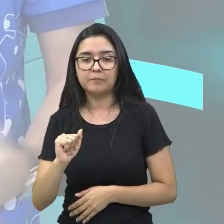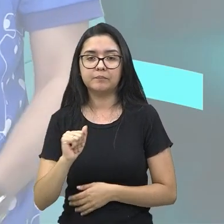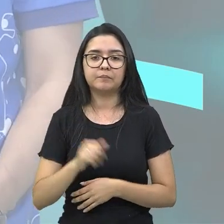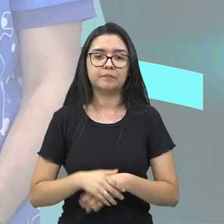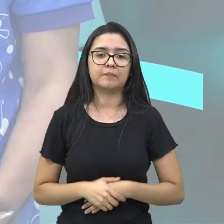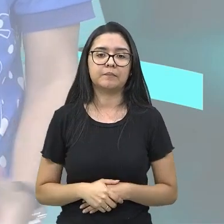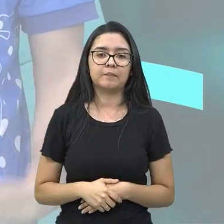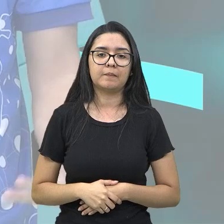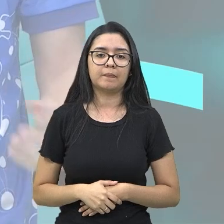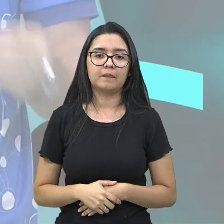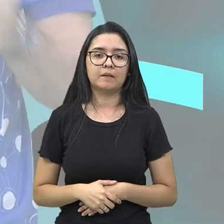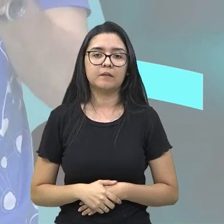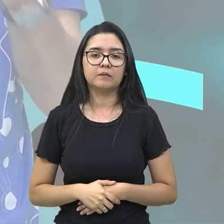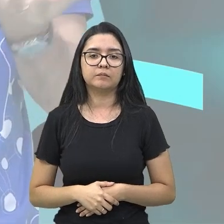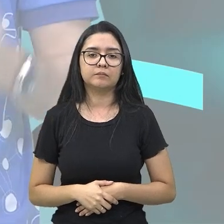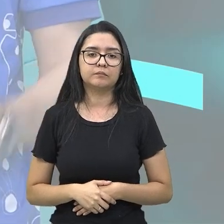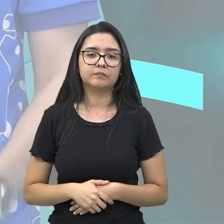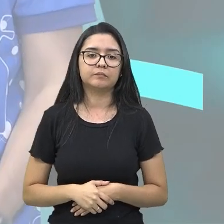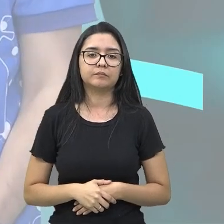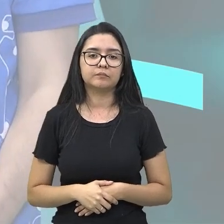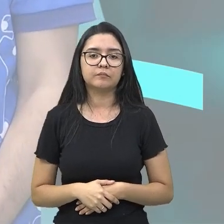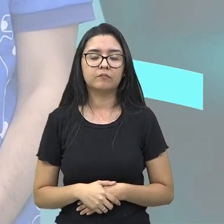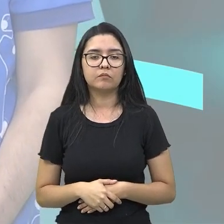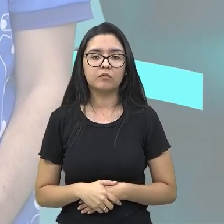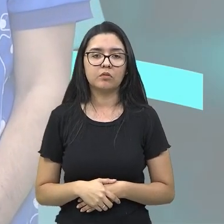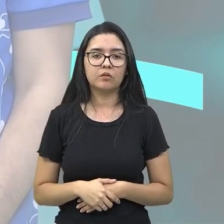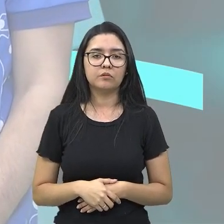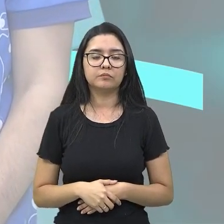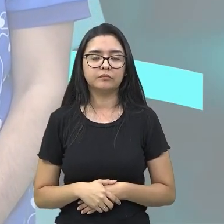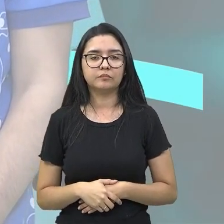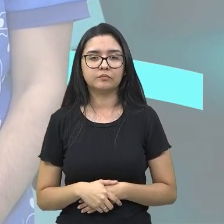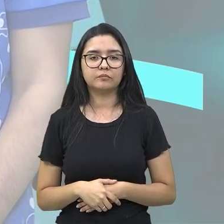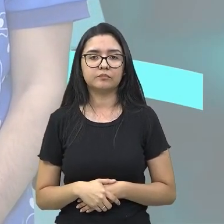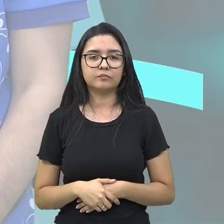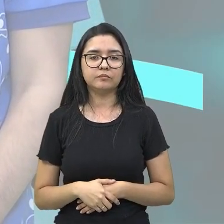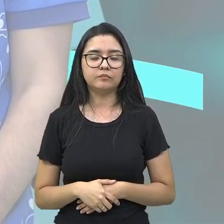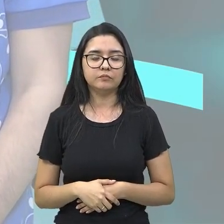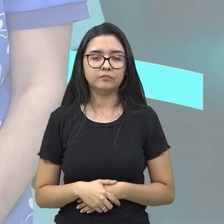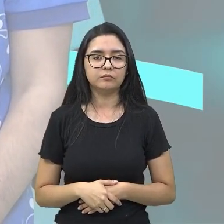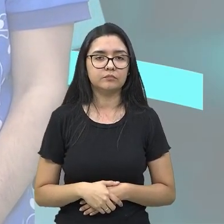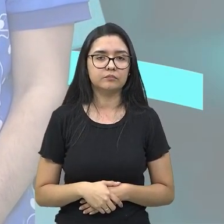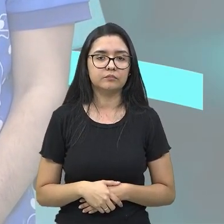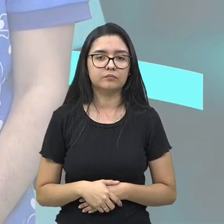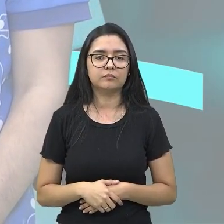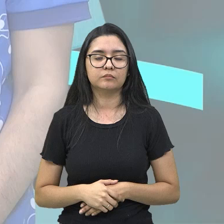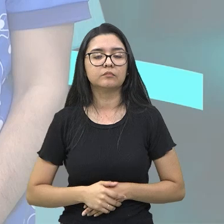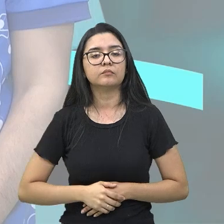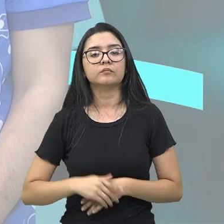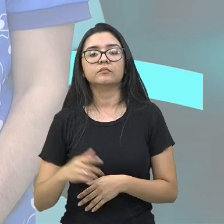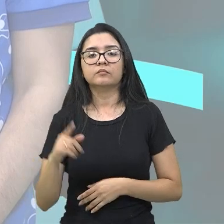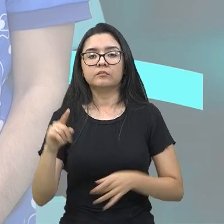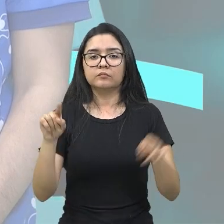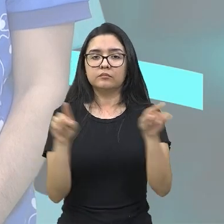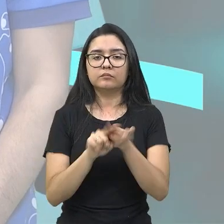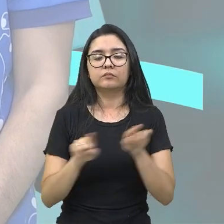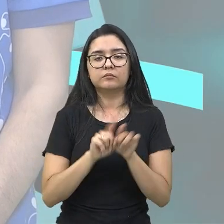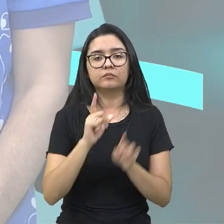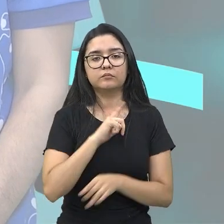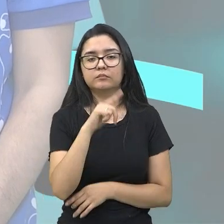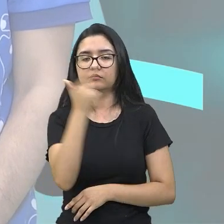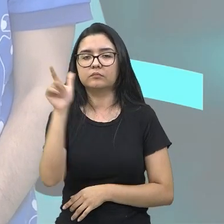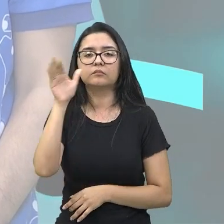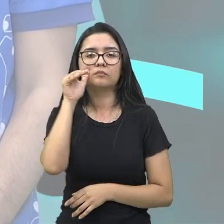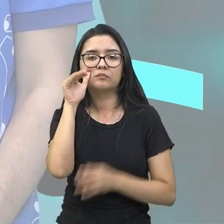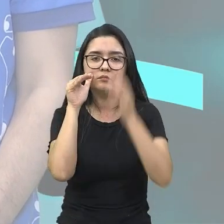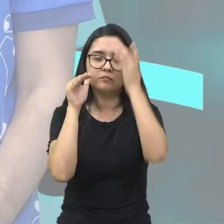na pipoca. O milho vai se transformar, a semente, na verdade, vai se transformar na pipoca. E a outra curiosidade que nós temos sobre a Vitória Regia é